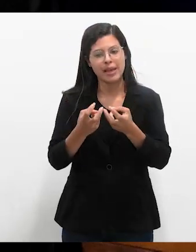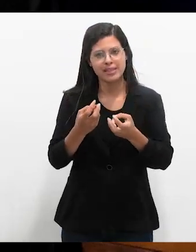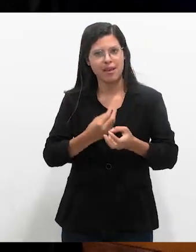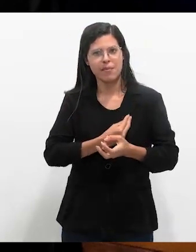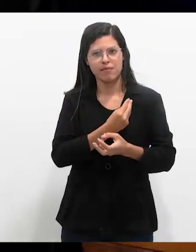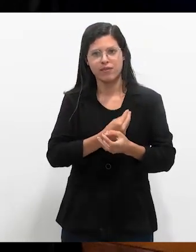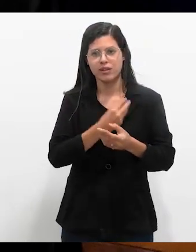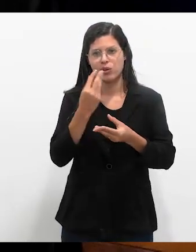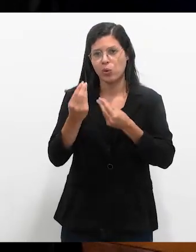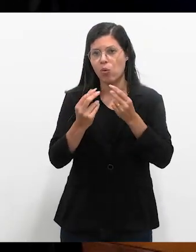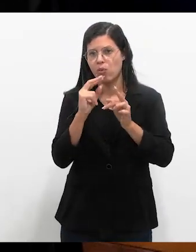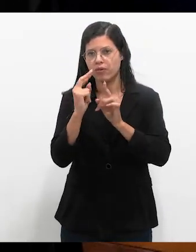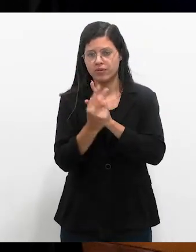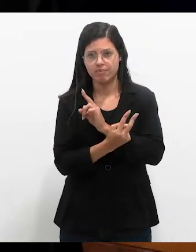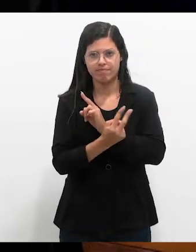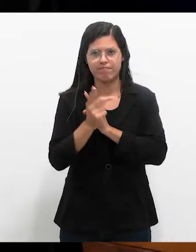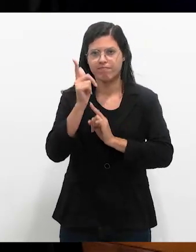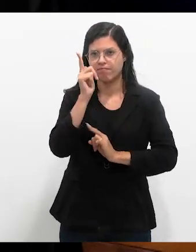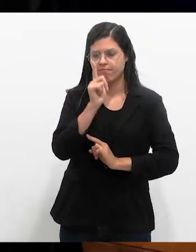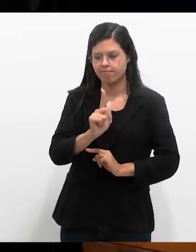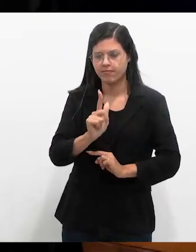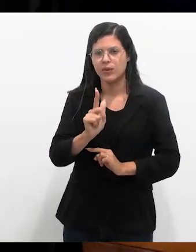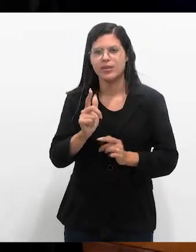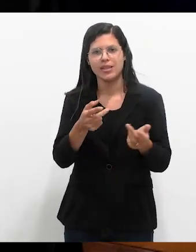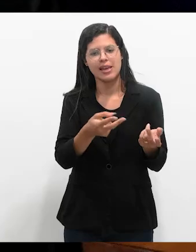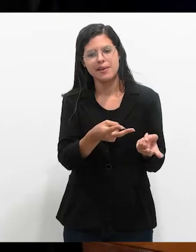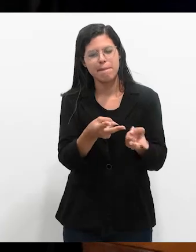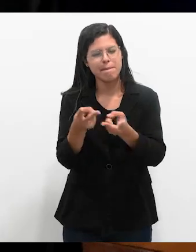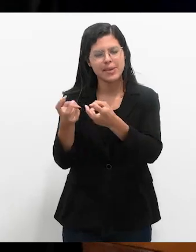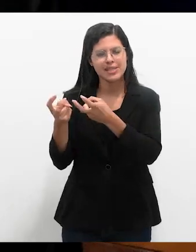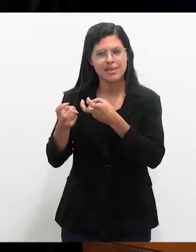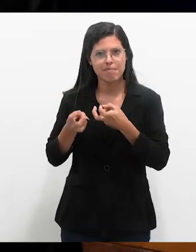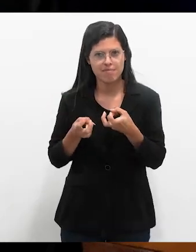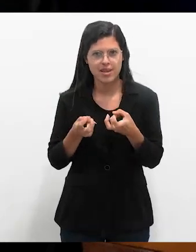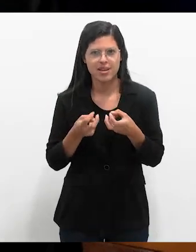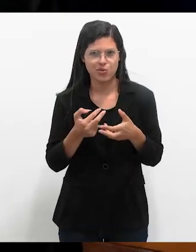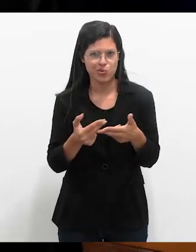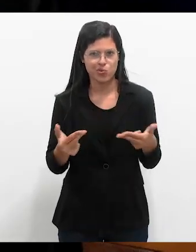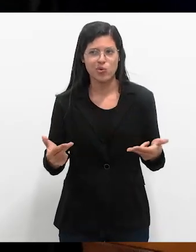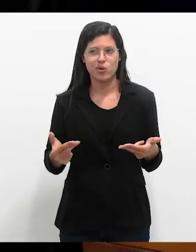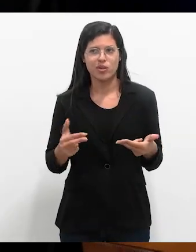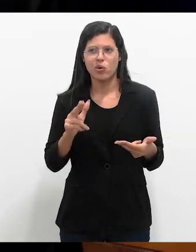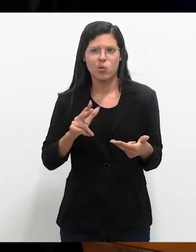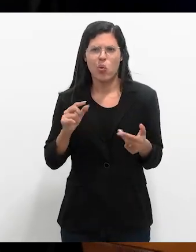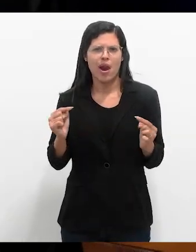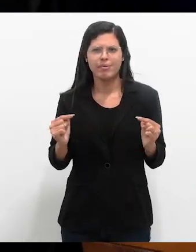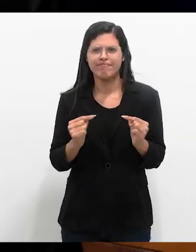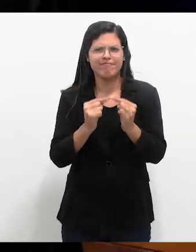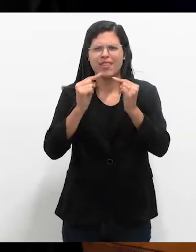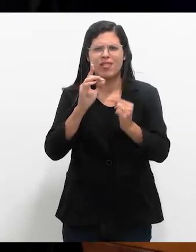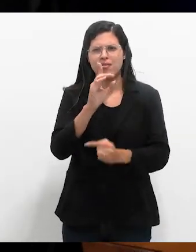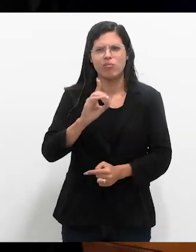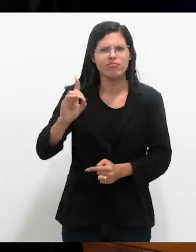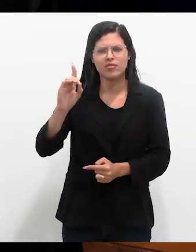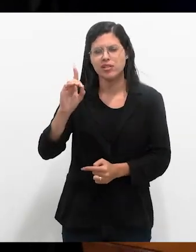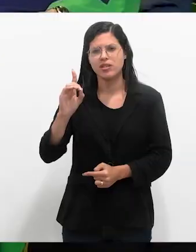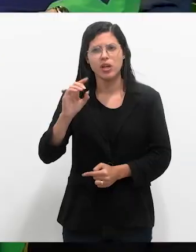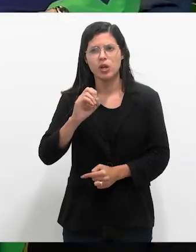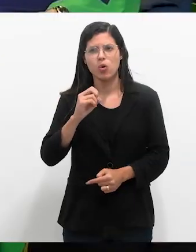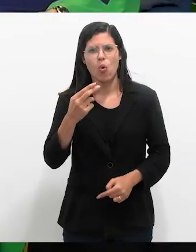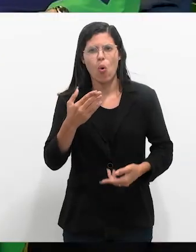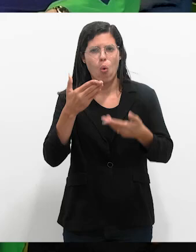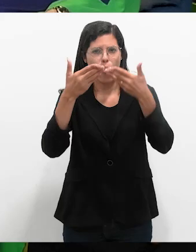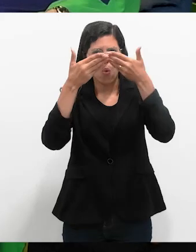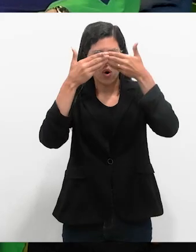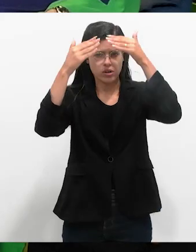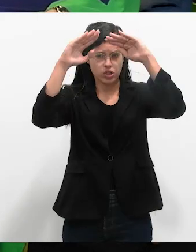sua visão realmente consegue enxergar a sua existência. Então, isso não está ligado simplesmente a um Deus, não está simplesmente ligado